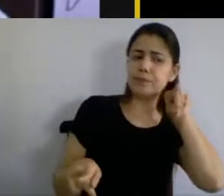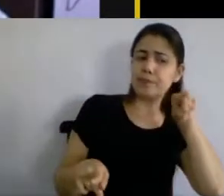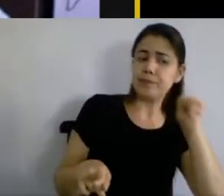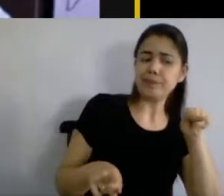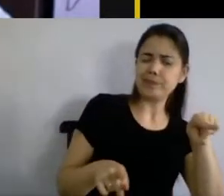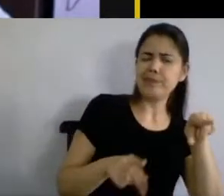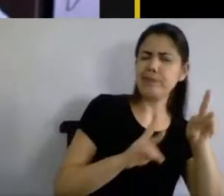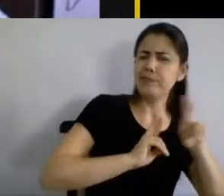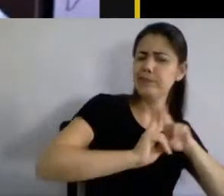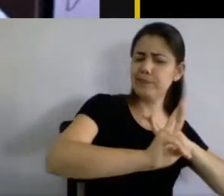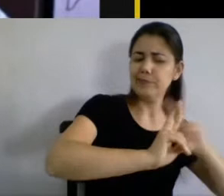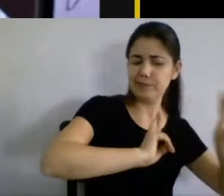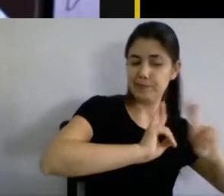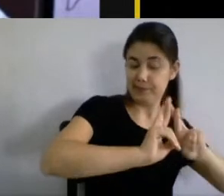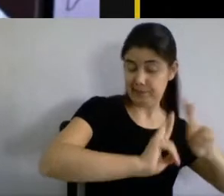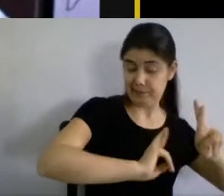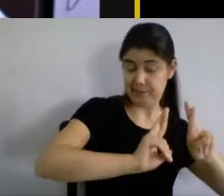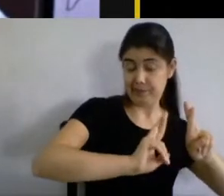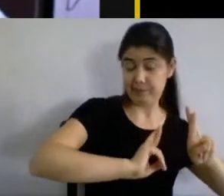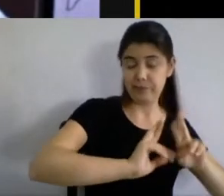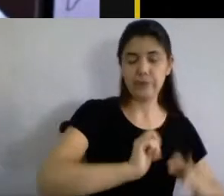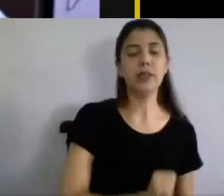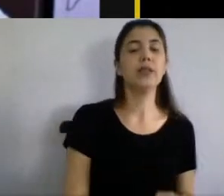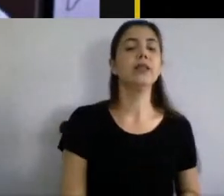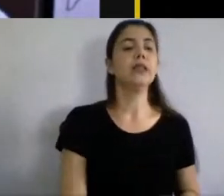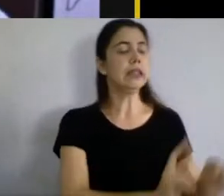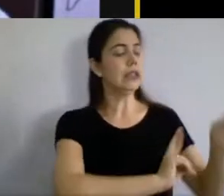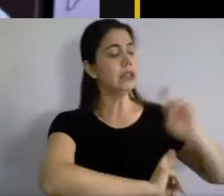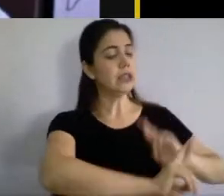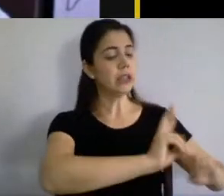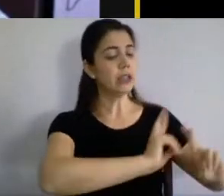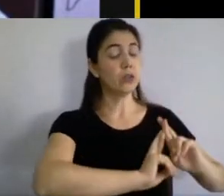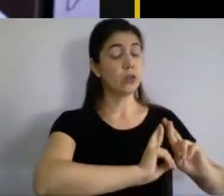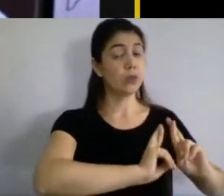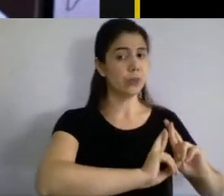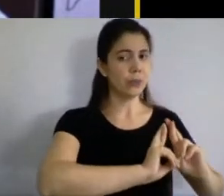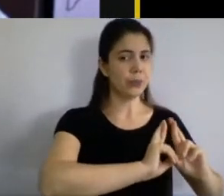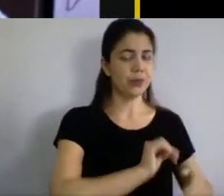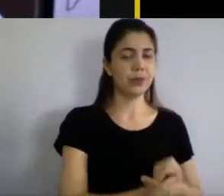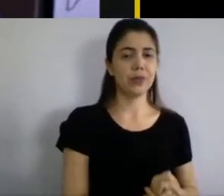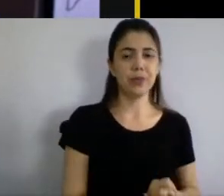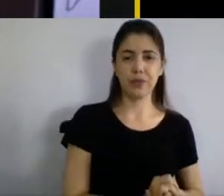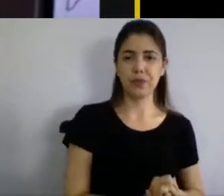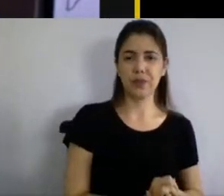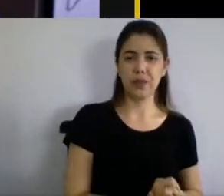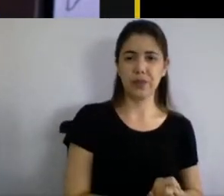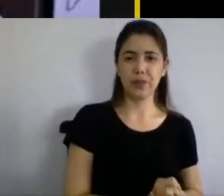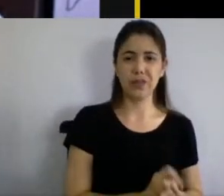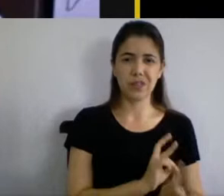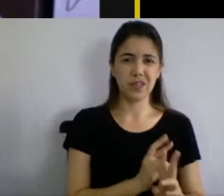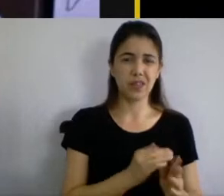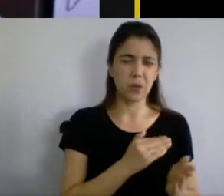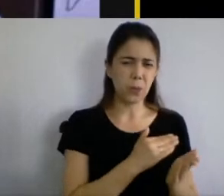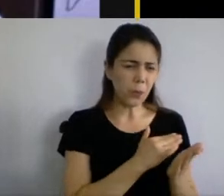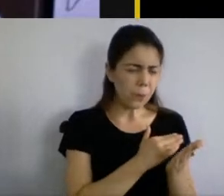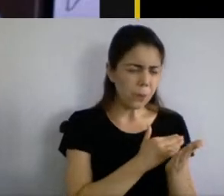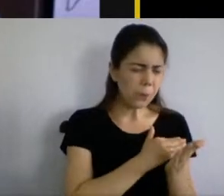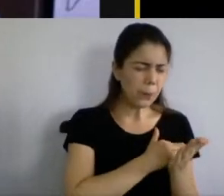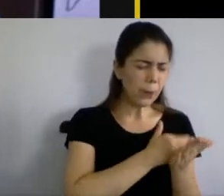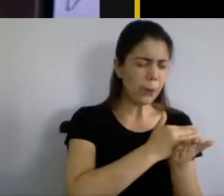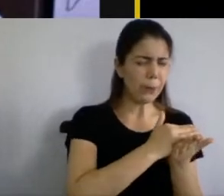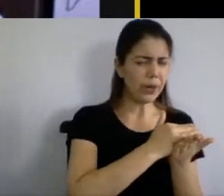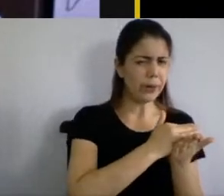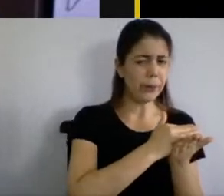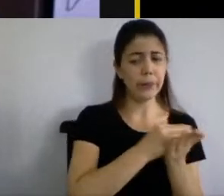o Aristóteles mesmo escreve assim, a retórica é a contrapartida da dialética. E ele propõe que tanto